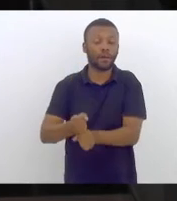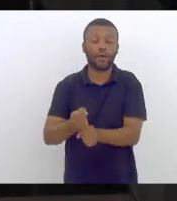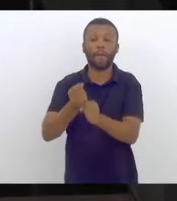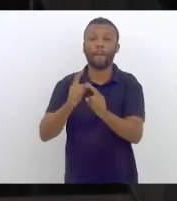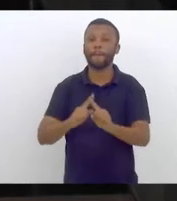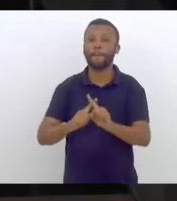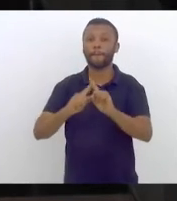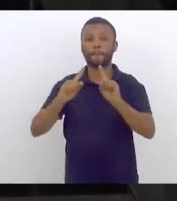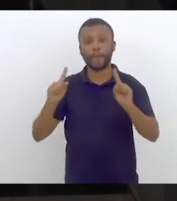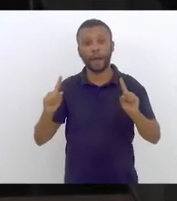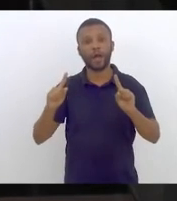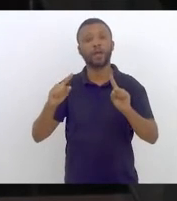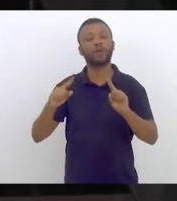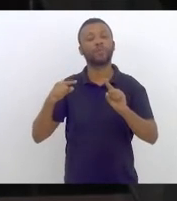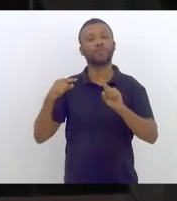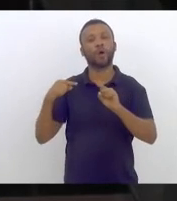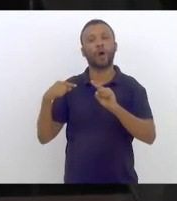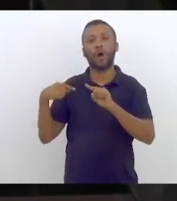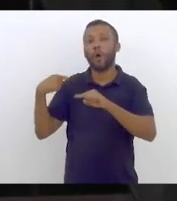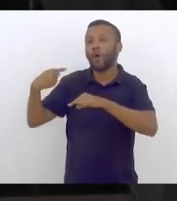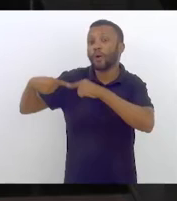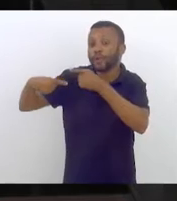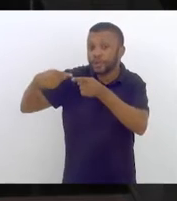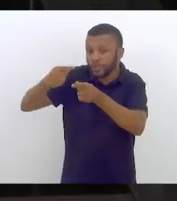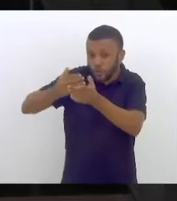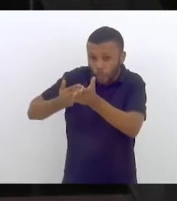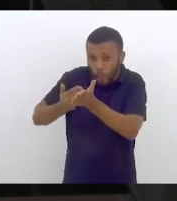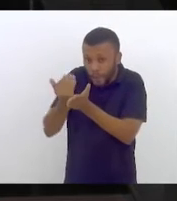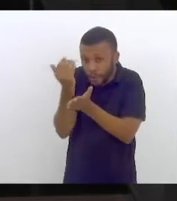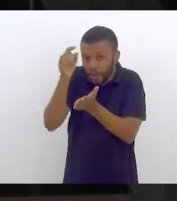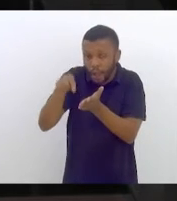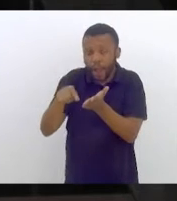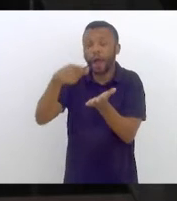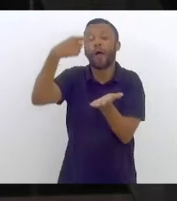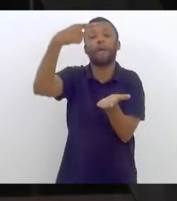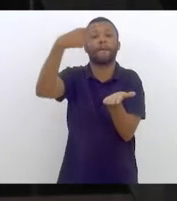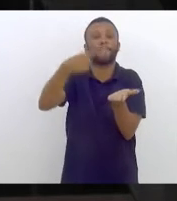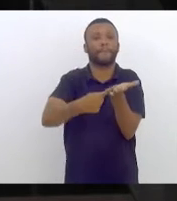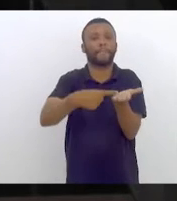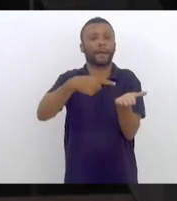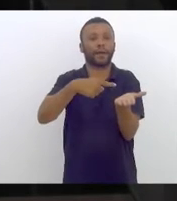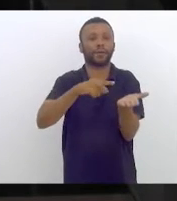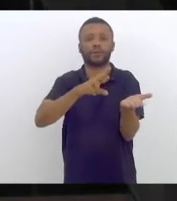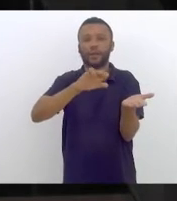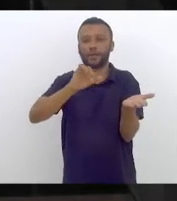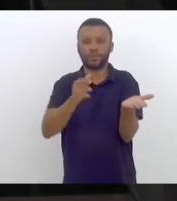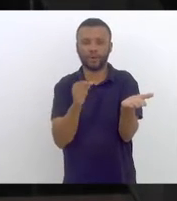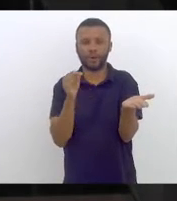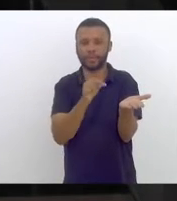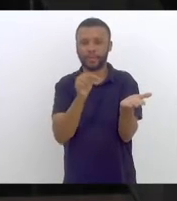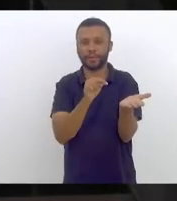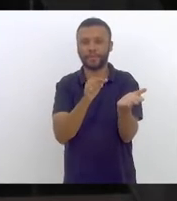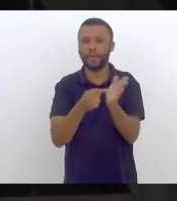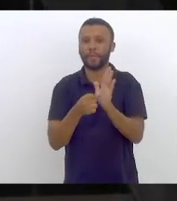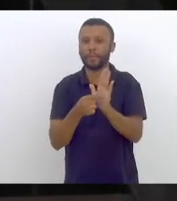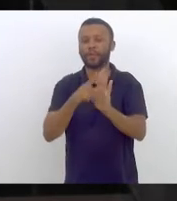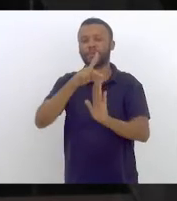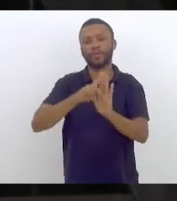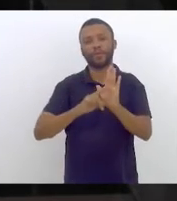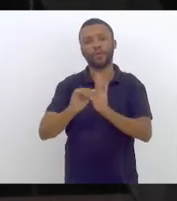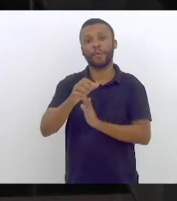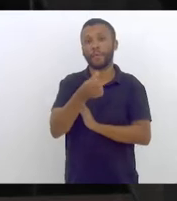origem embrionária é o Pacto RJ, que foi apresentado no projeto de lei 6412